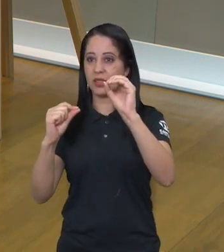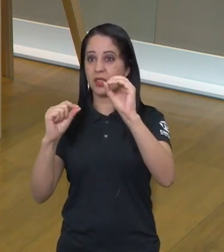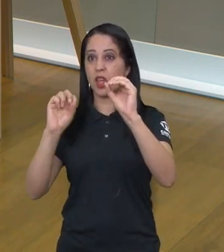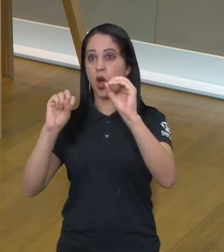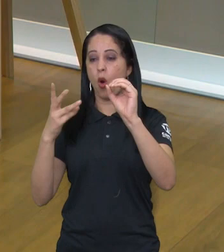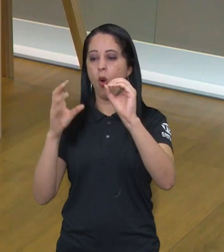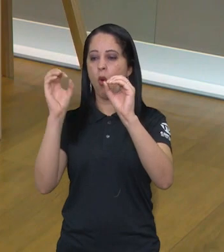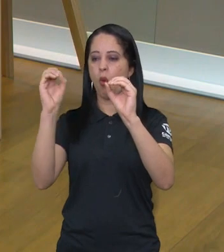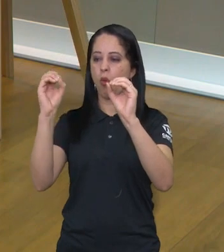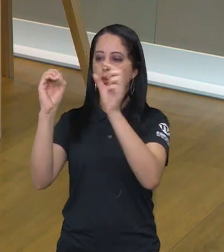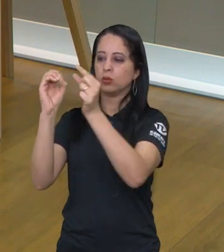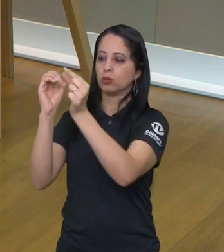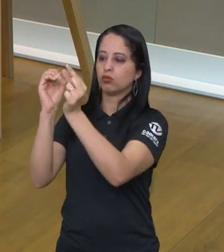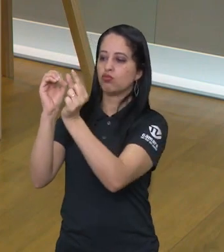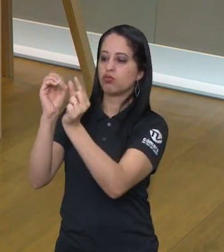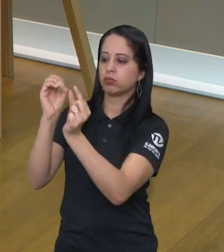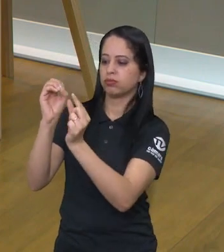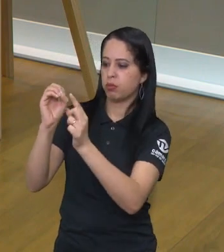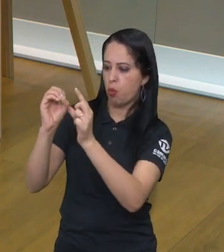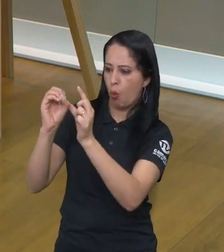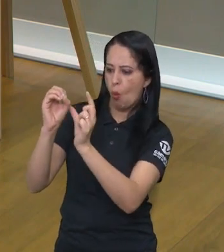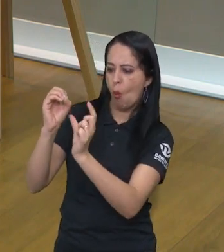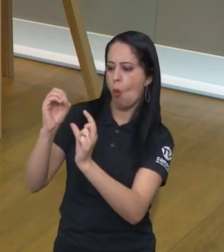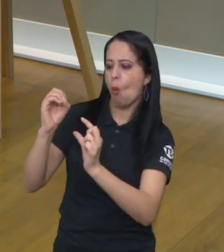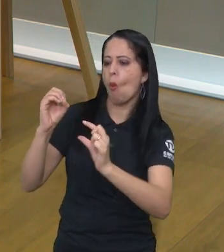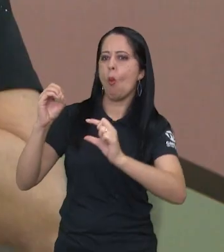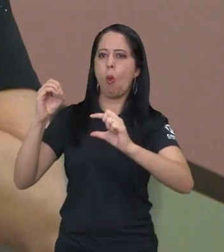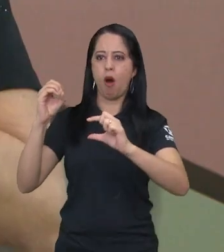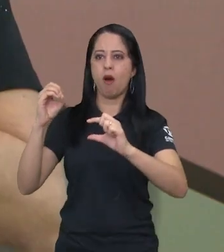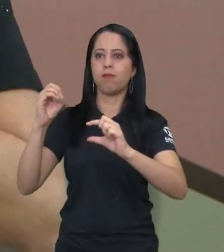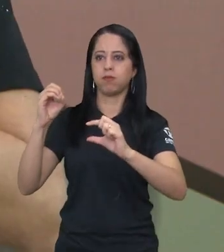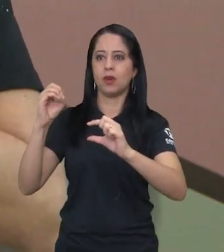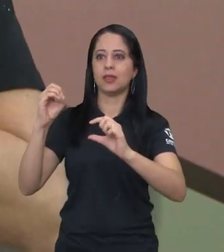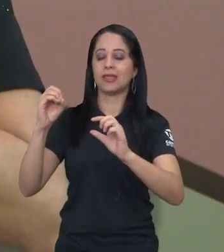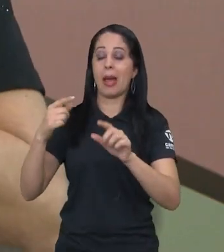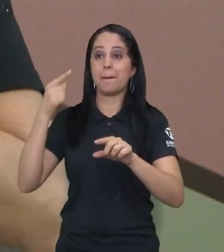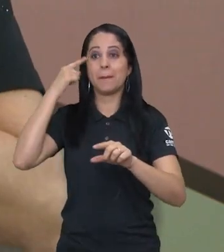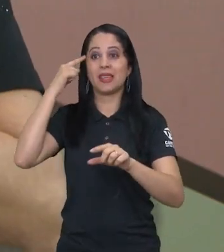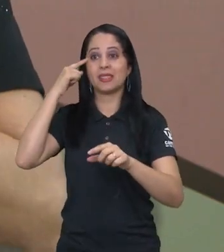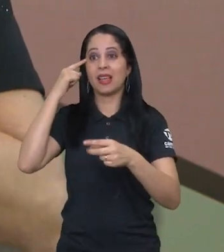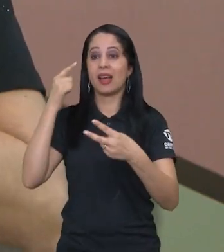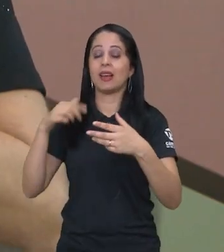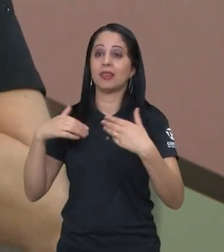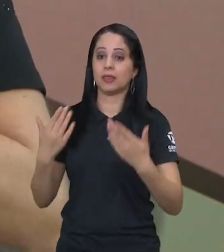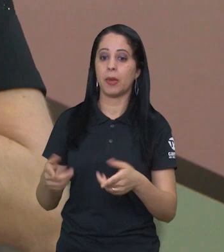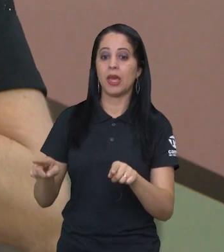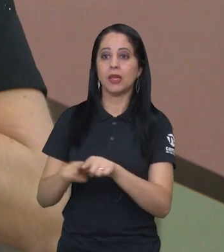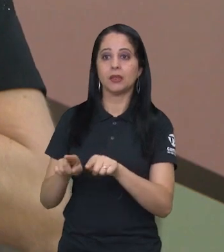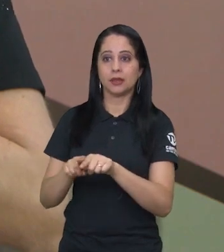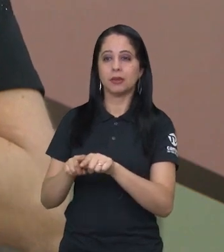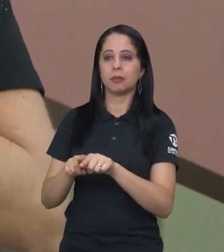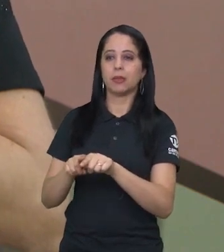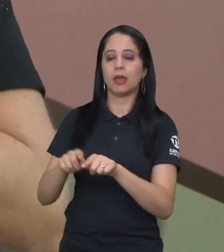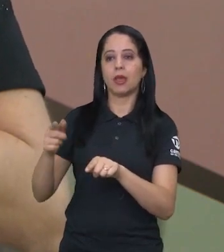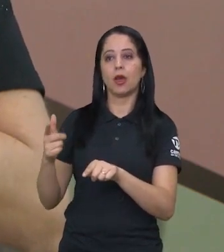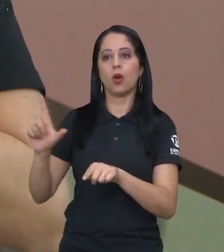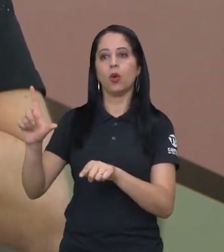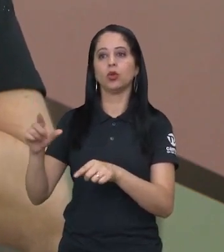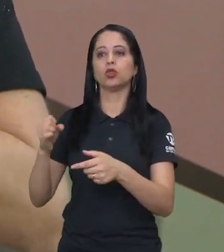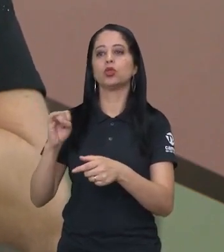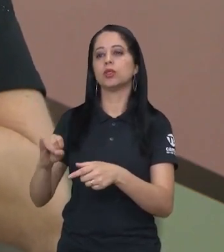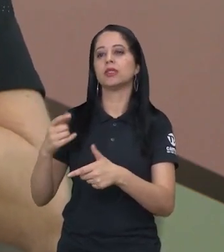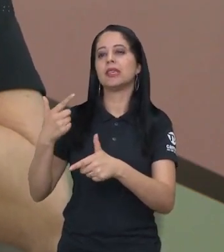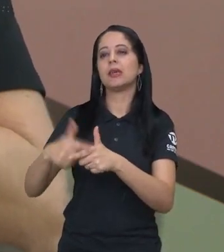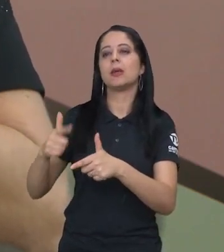muito dilatada, ou às vezes uma trompa obstruída, né? A gente tem que pensar nisso. E a terceira coisa, se ela tem